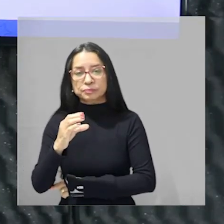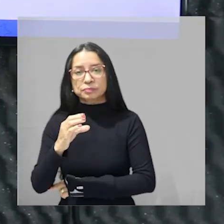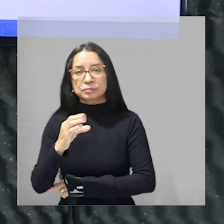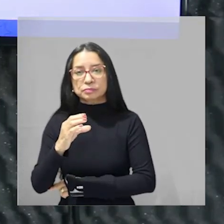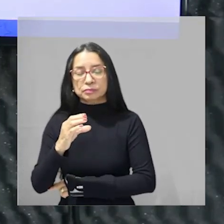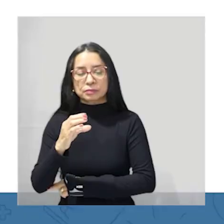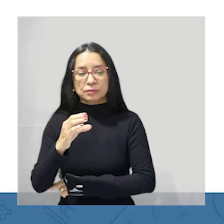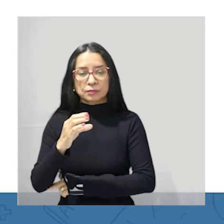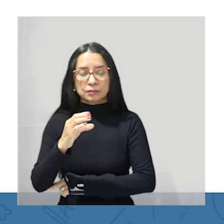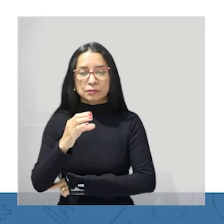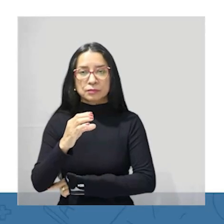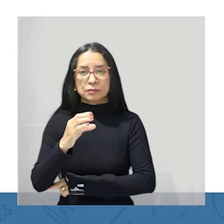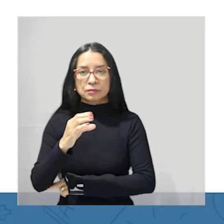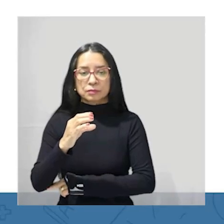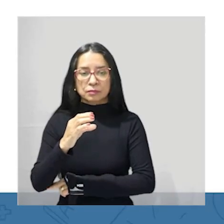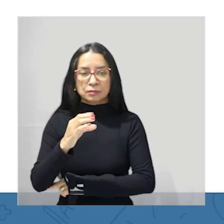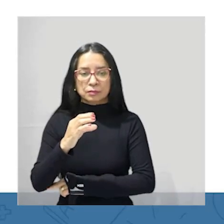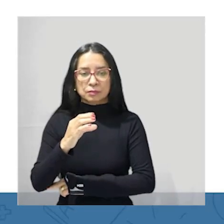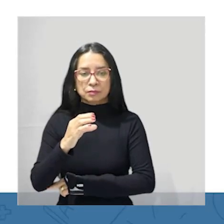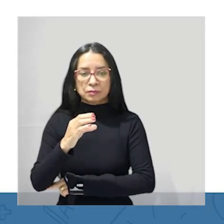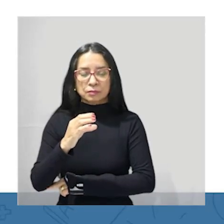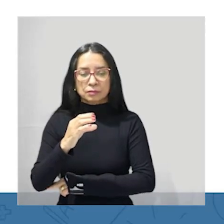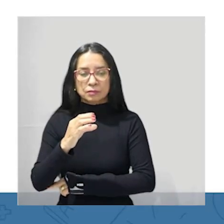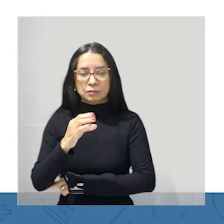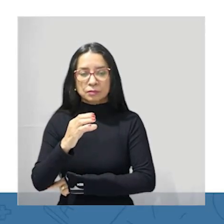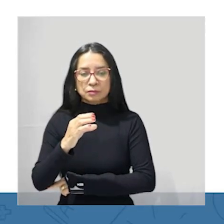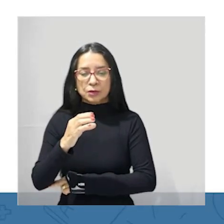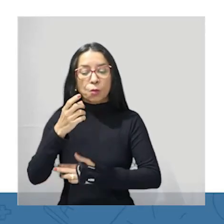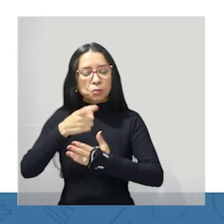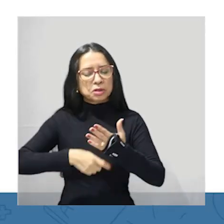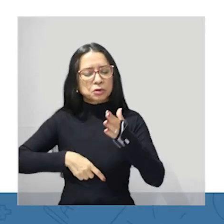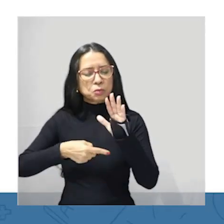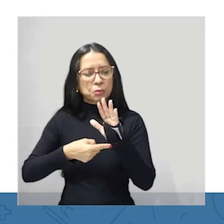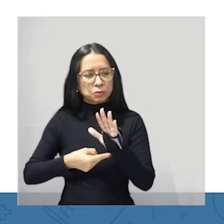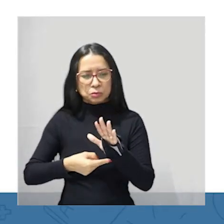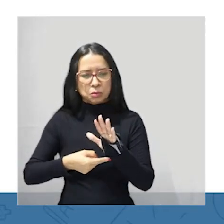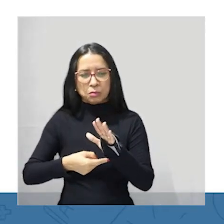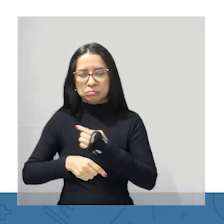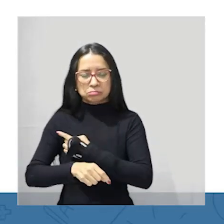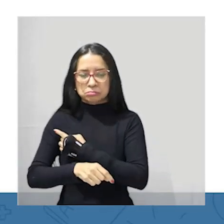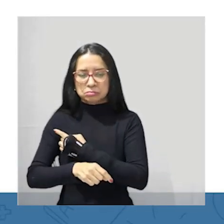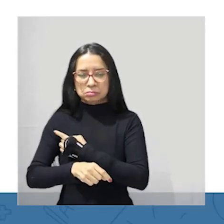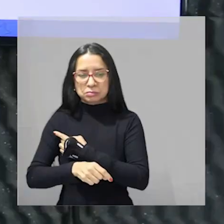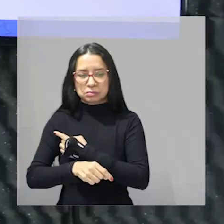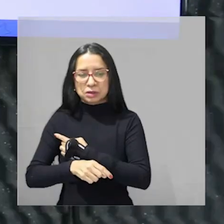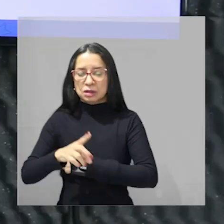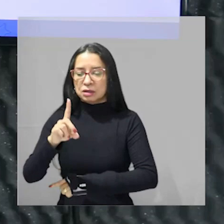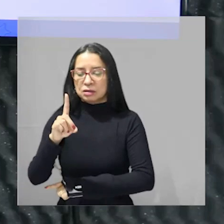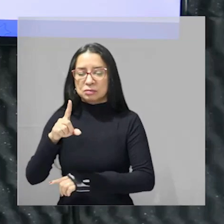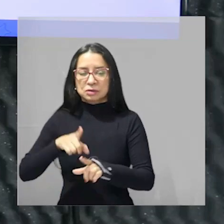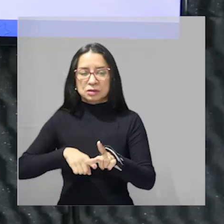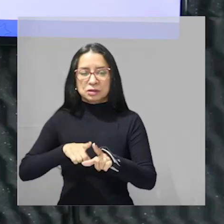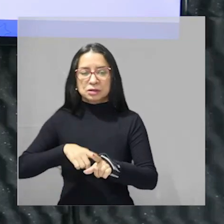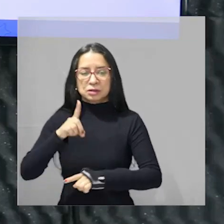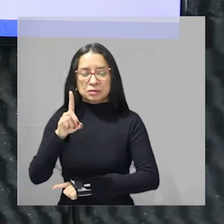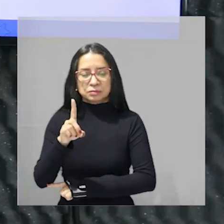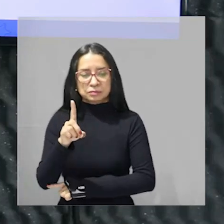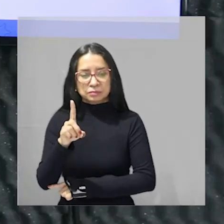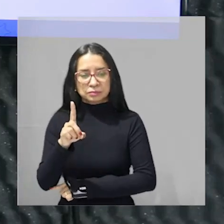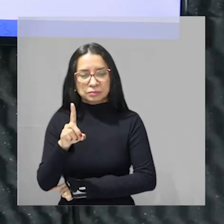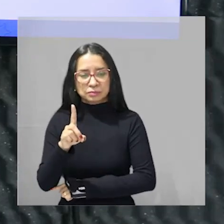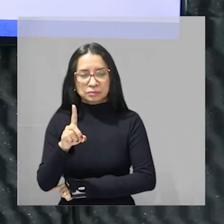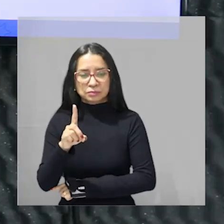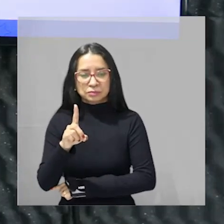É pertencimento étnico? O texto falou sobre isso, a origem, de onde o cara vem? Também não. É o desemprego estrutural, aquele que a